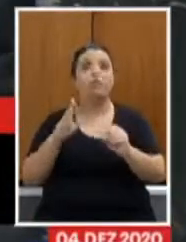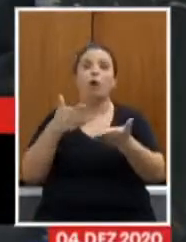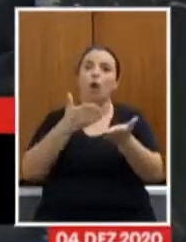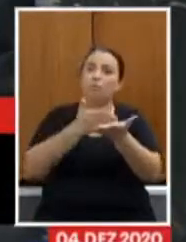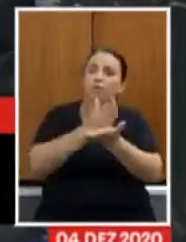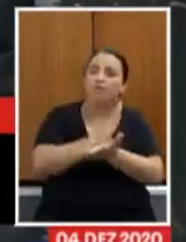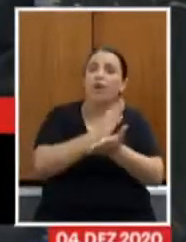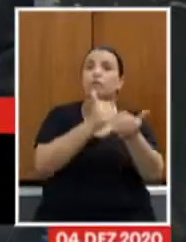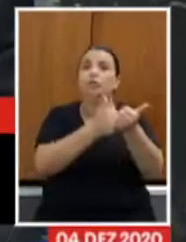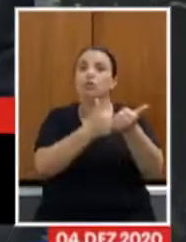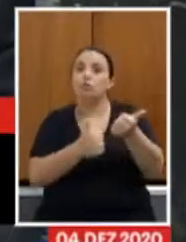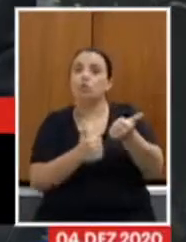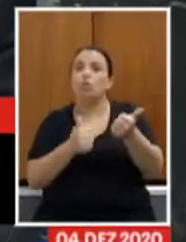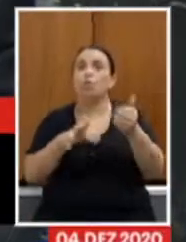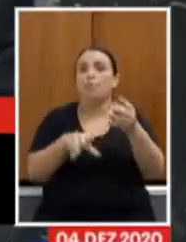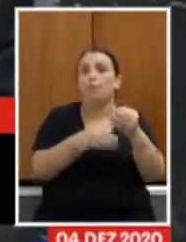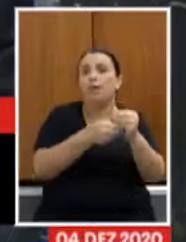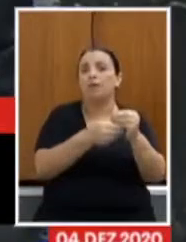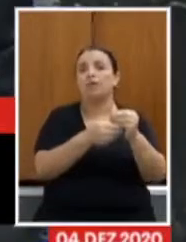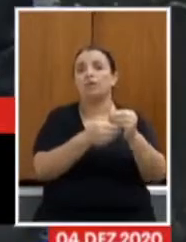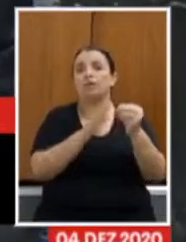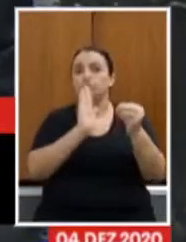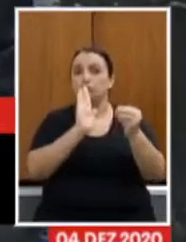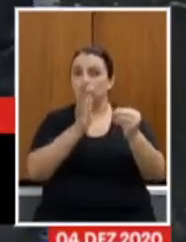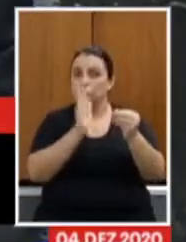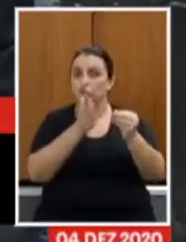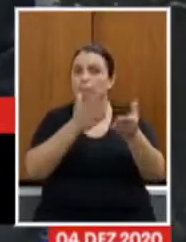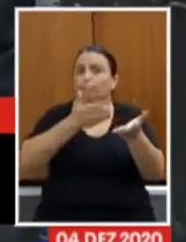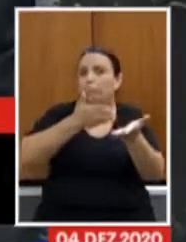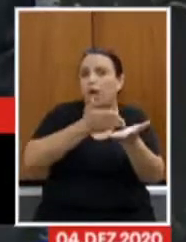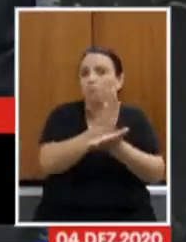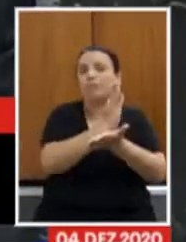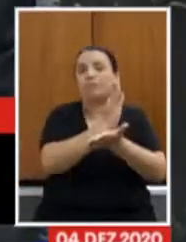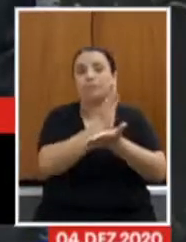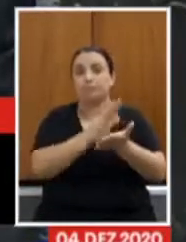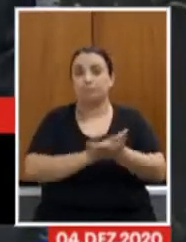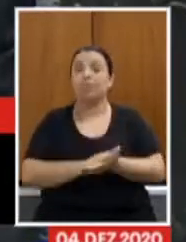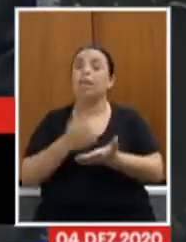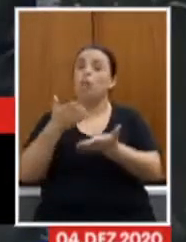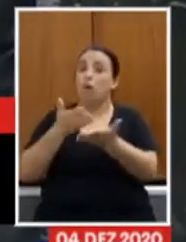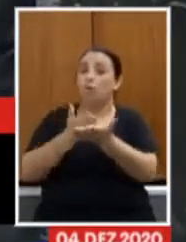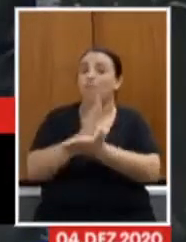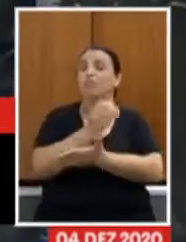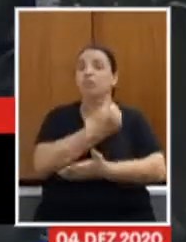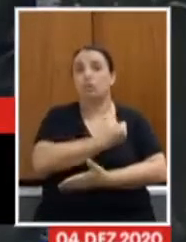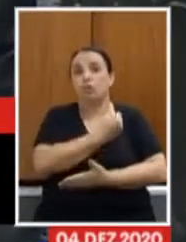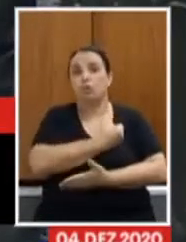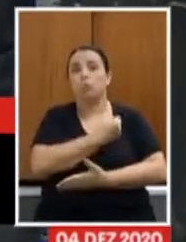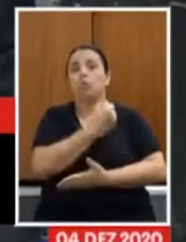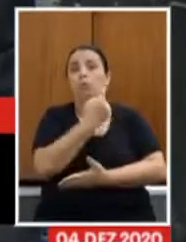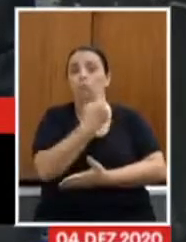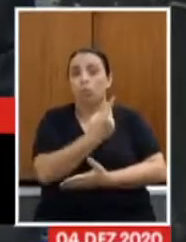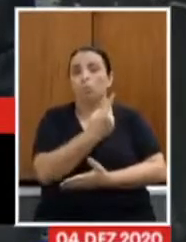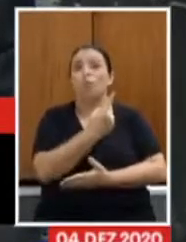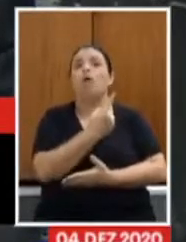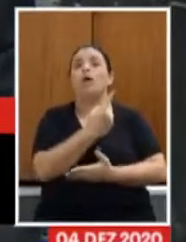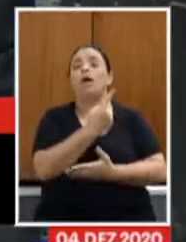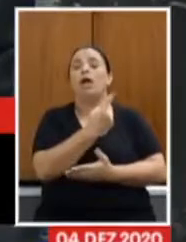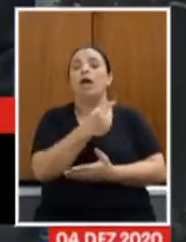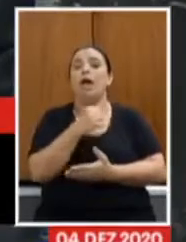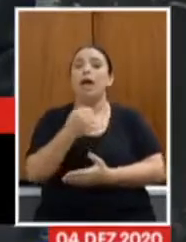emendas e subemendas, com parecer pela aprovação. Com a aprovação da subemenda número 1, a emenda número 1,